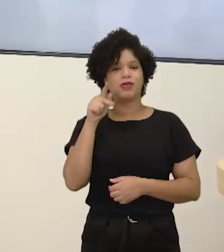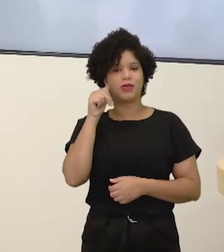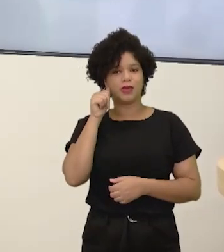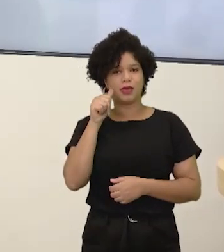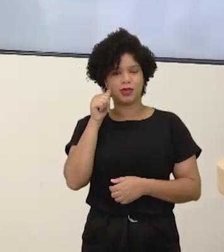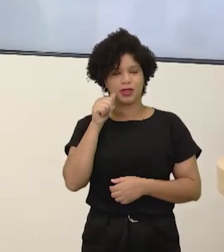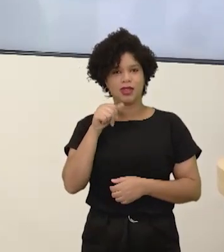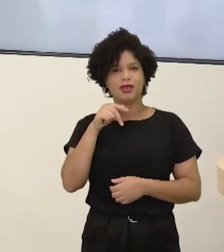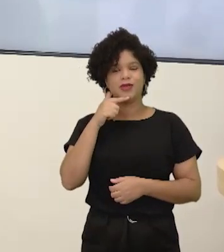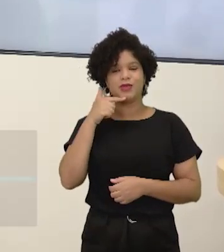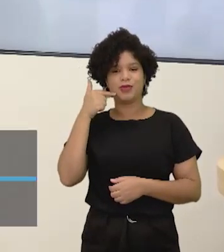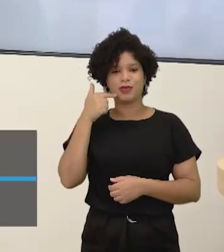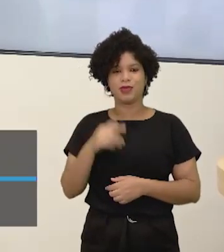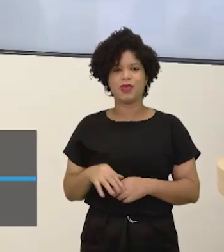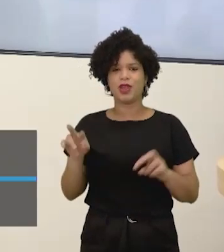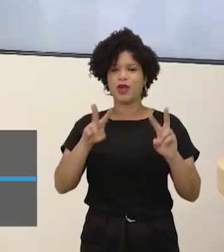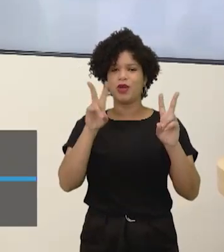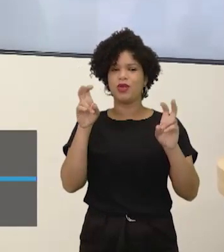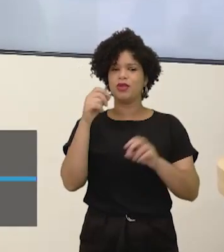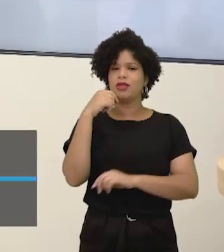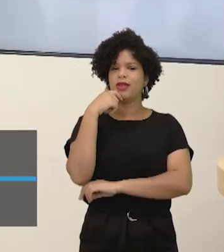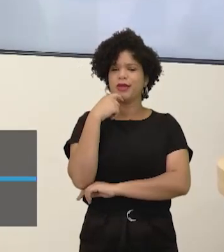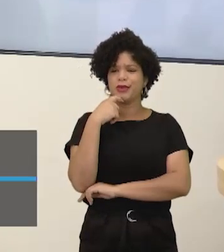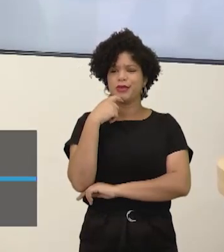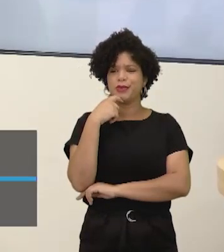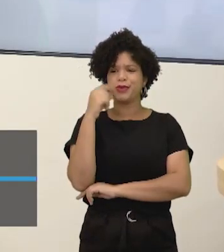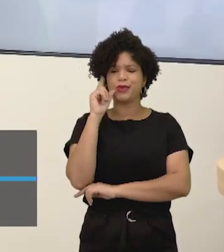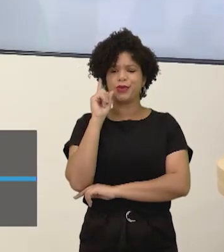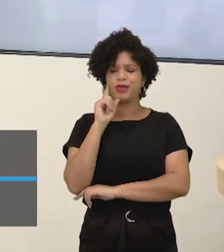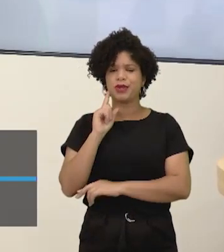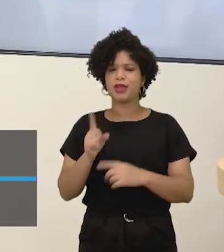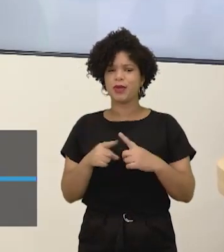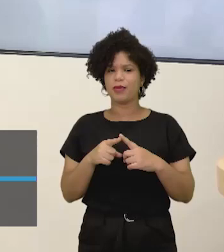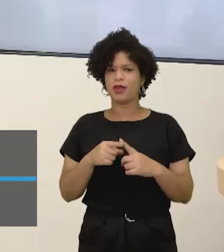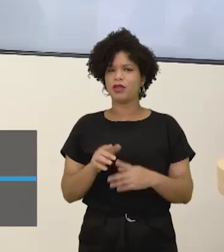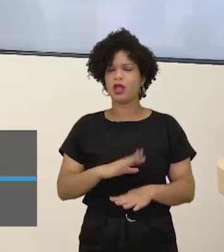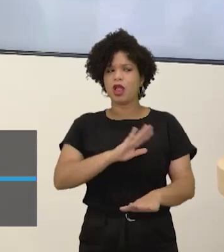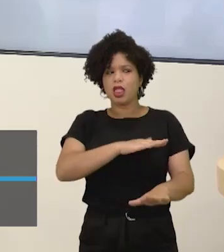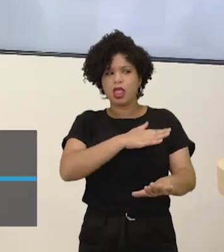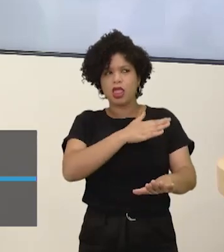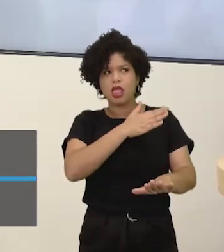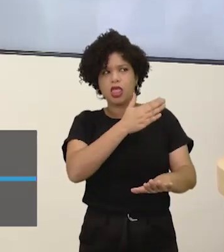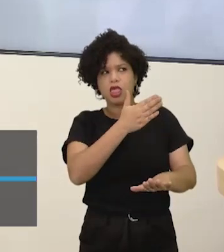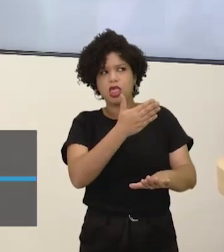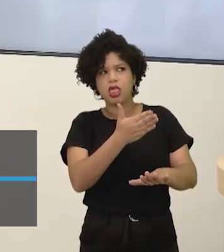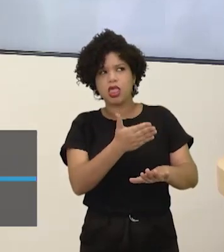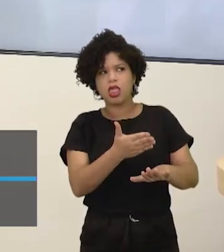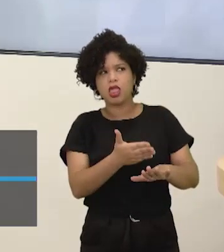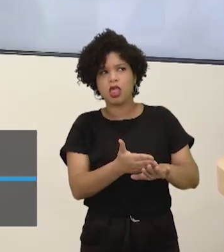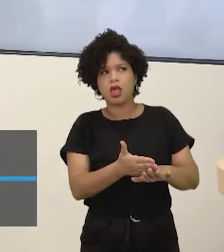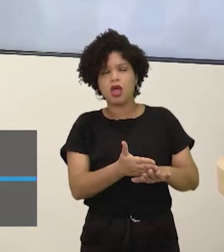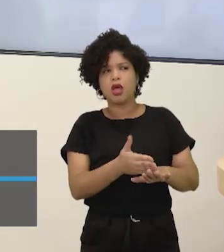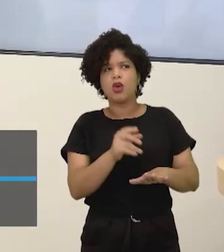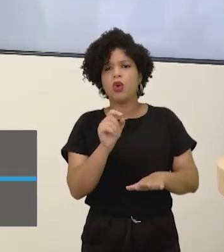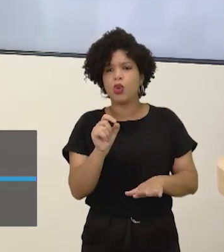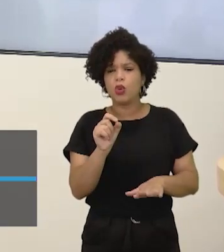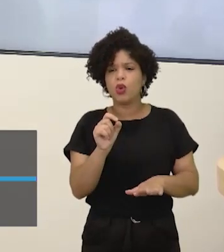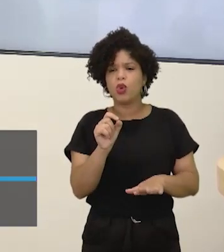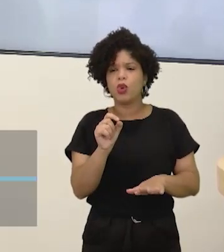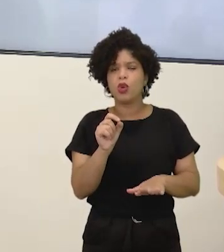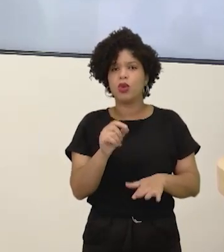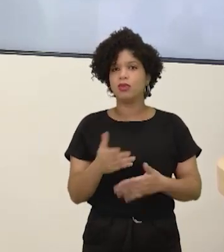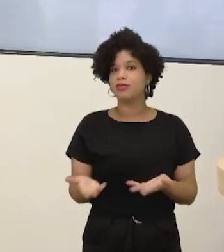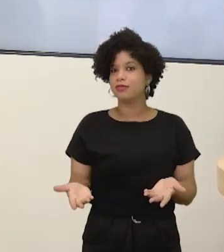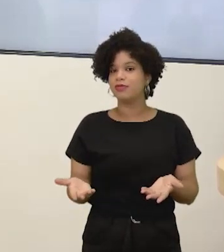esse título da aula aqui, eu não sei por que está desse jeito. Mais um dia se passa aí, e o quê, né? E o quê? Não